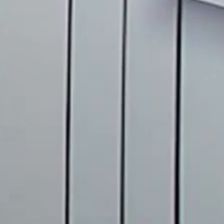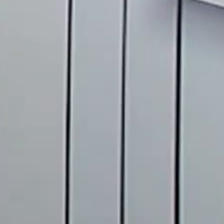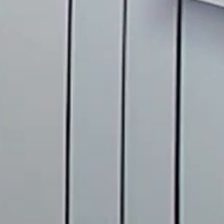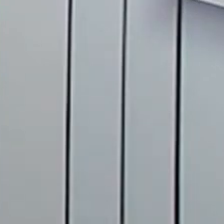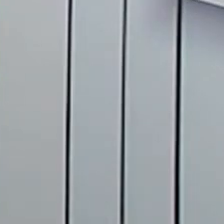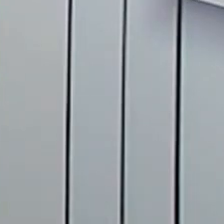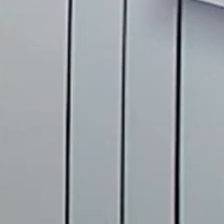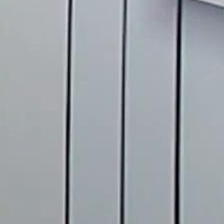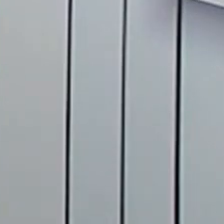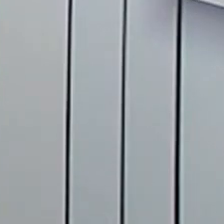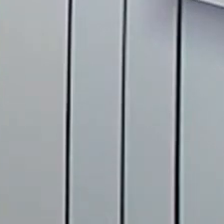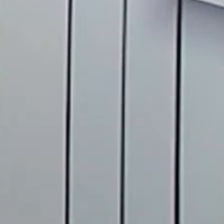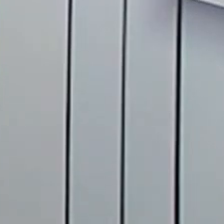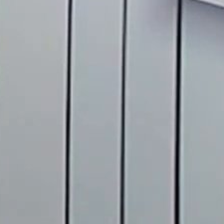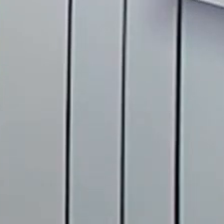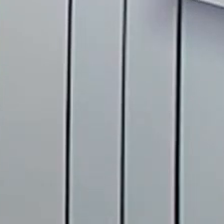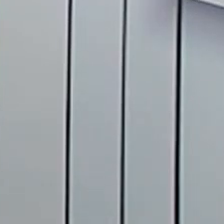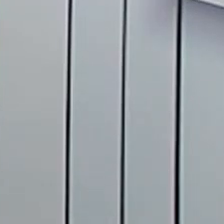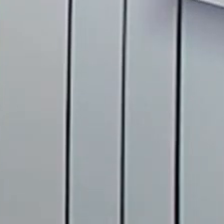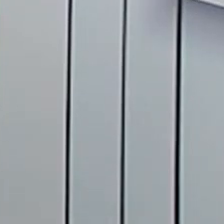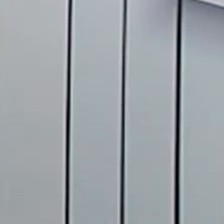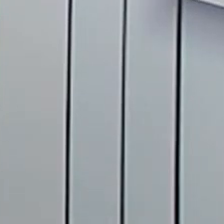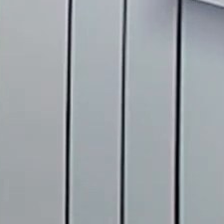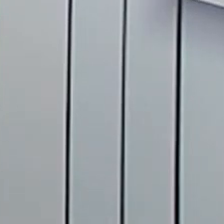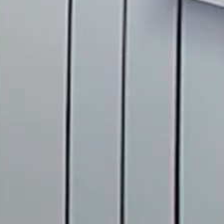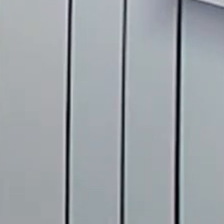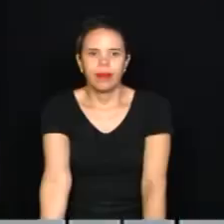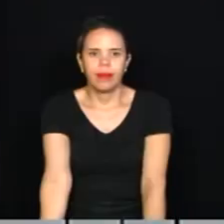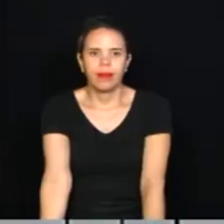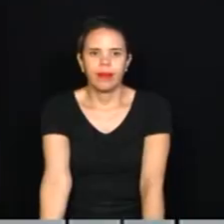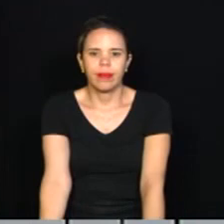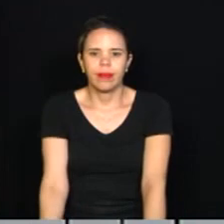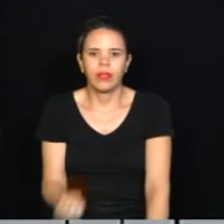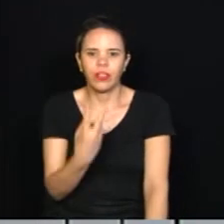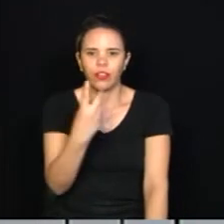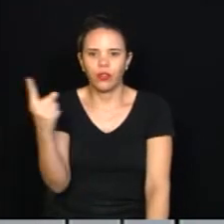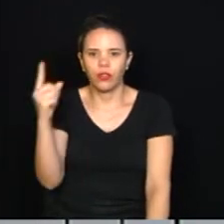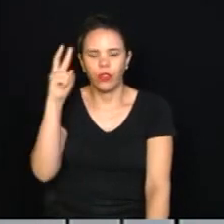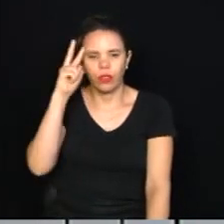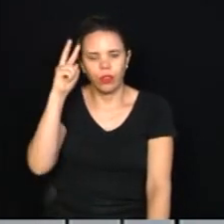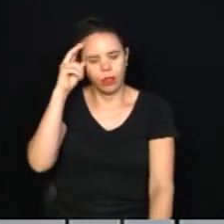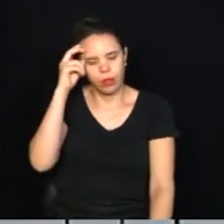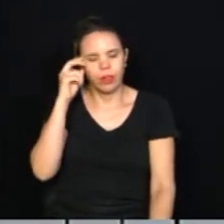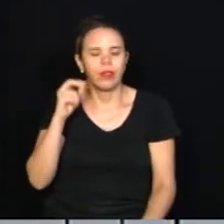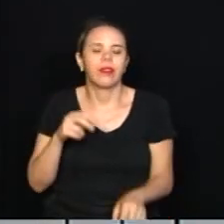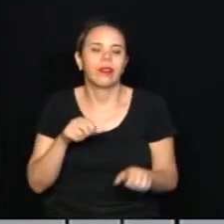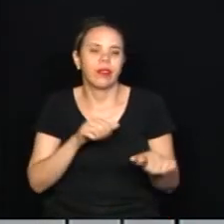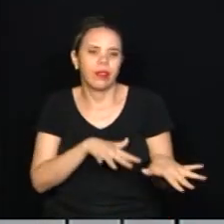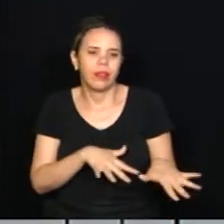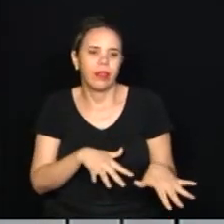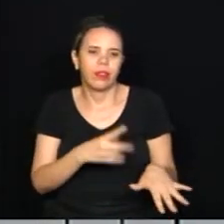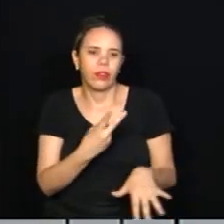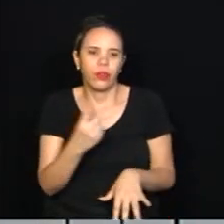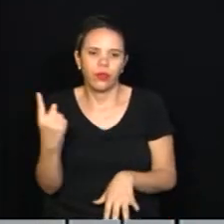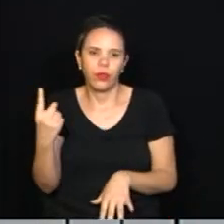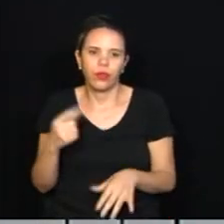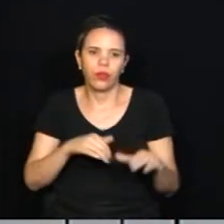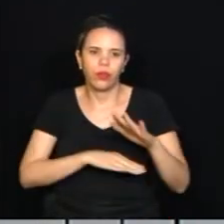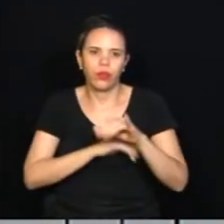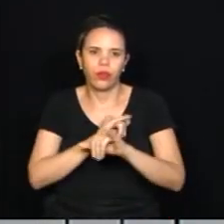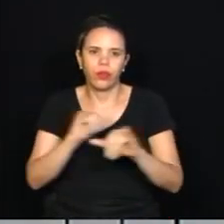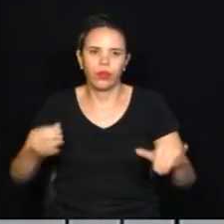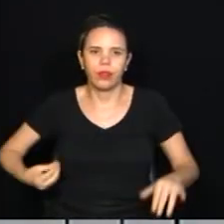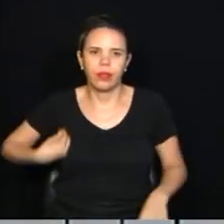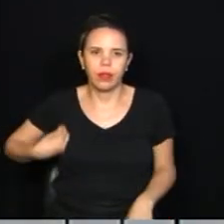Olá, seja bem-vinda, seja bem-vindo. Terça-feira, 21 de setembro de 2021. Começa agora o Câmara Notícia